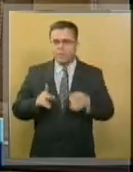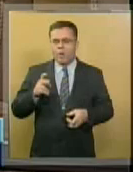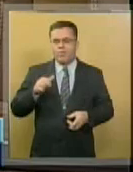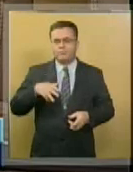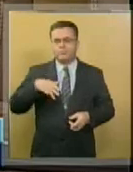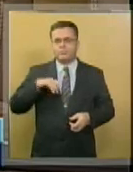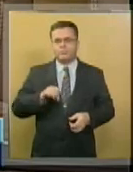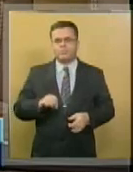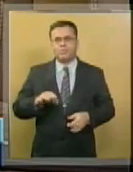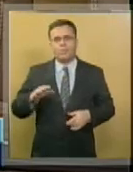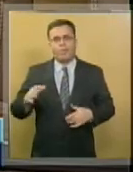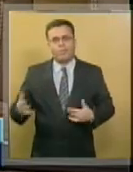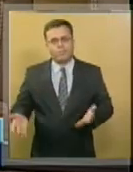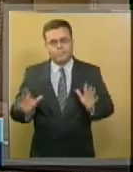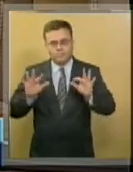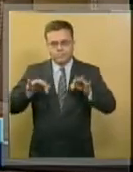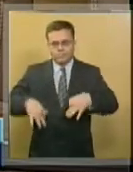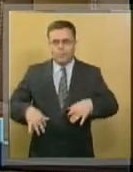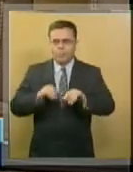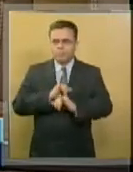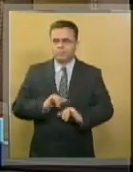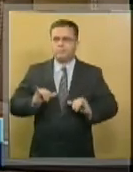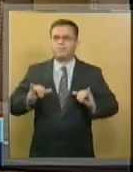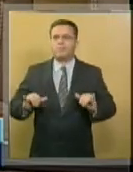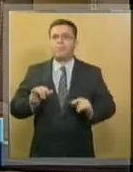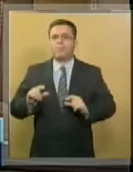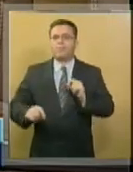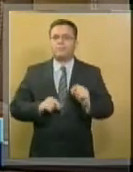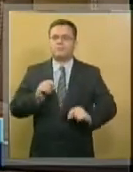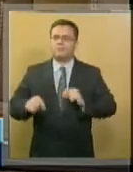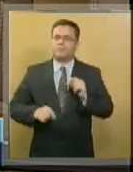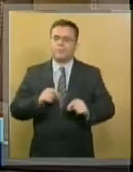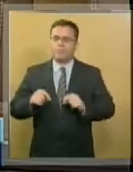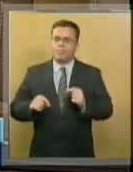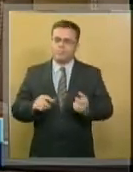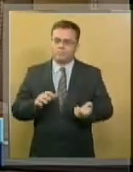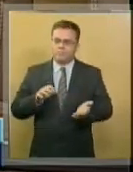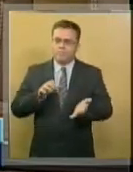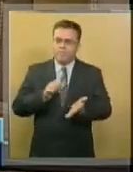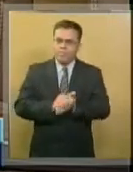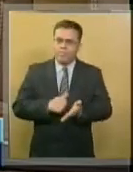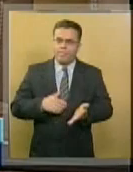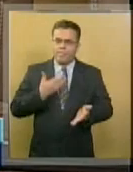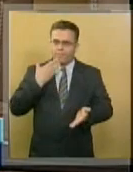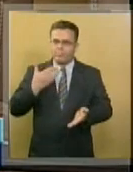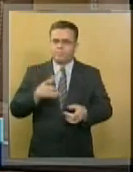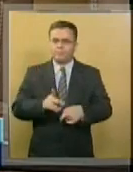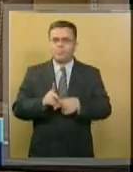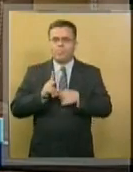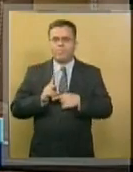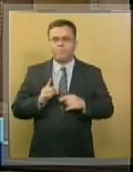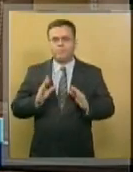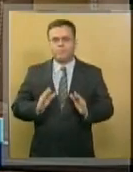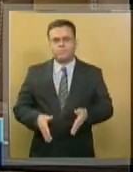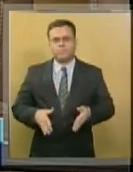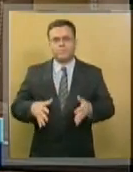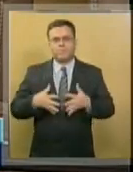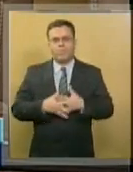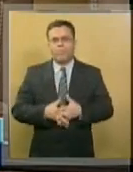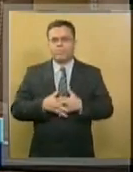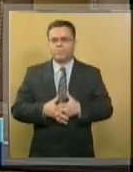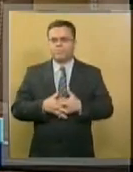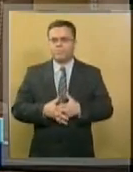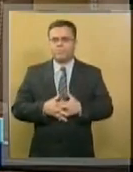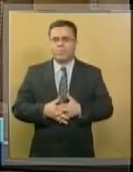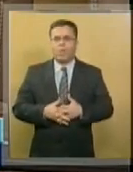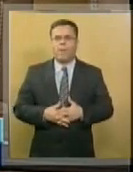projeto. Finalizando, alertou que a operação de crédito a ser autorizada no referido projeto foi mal negociada e